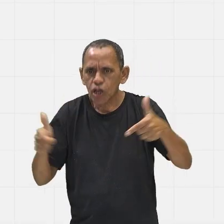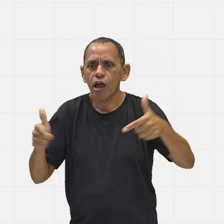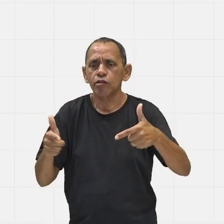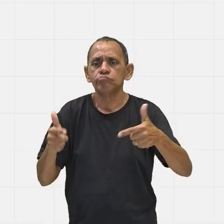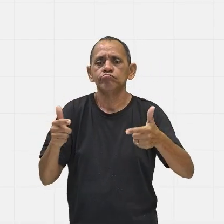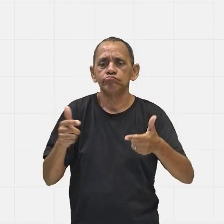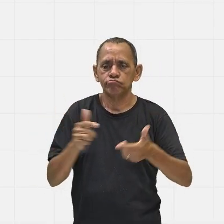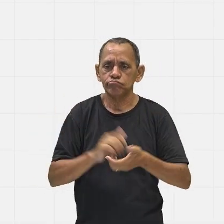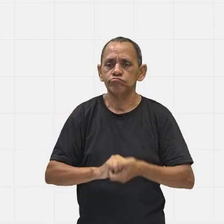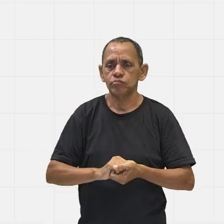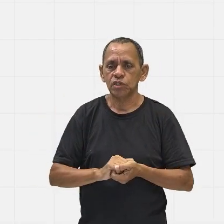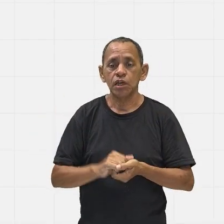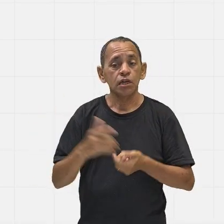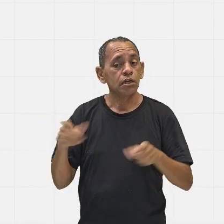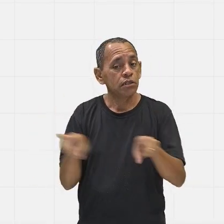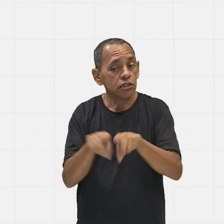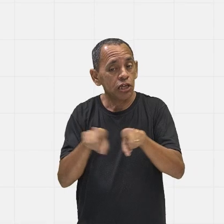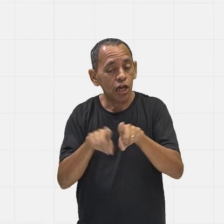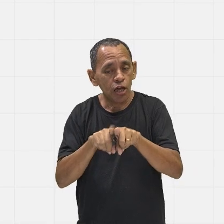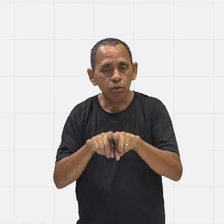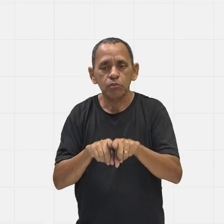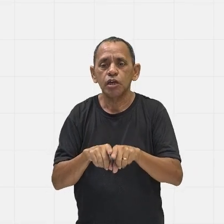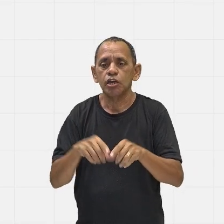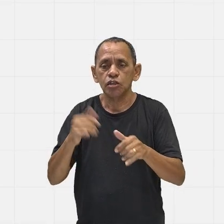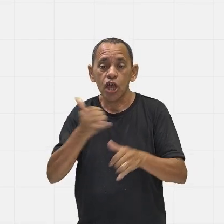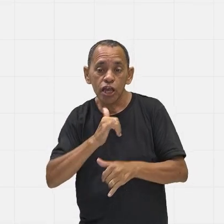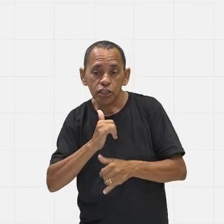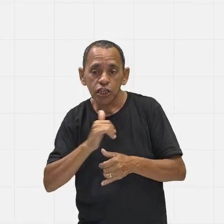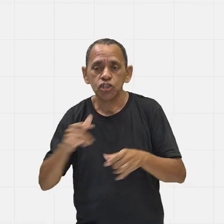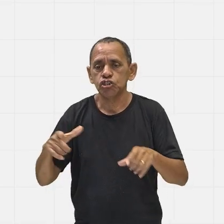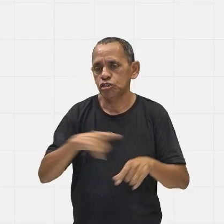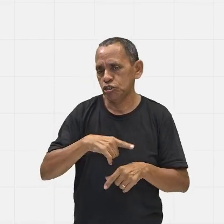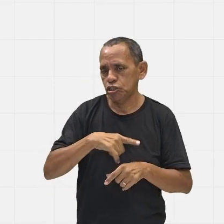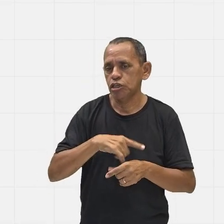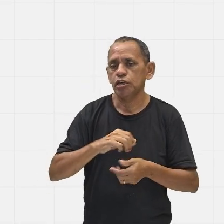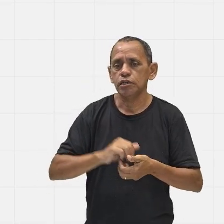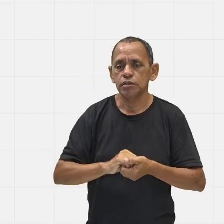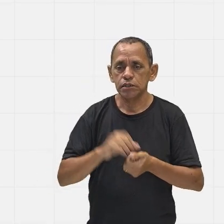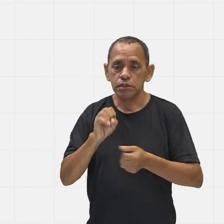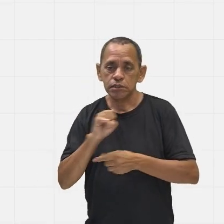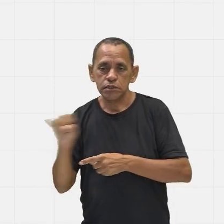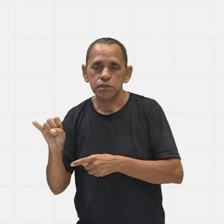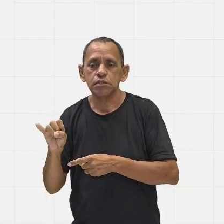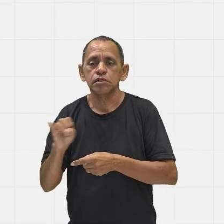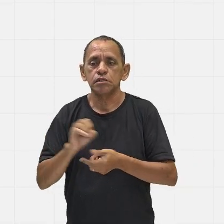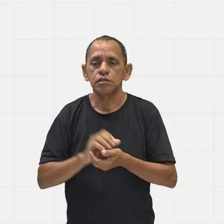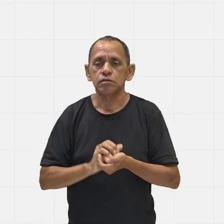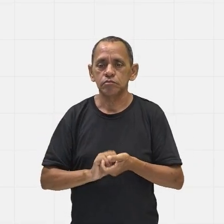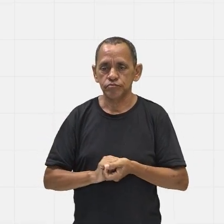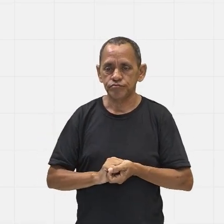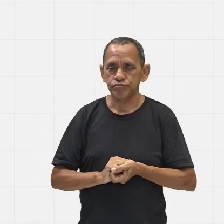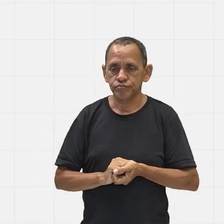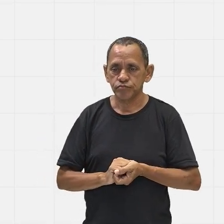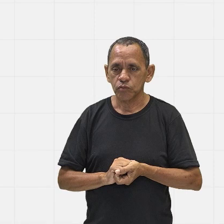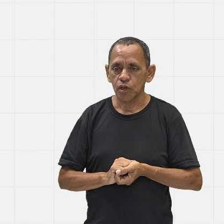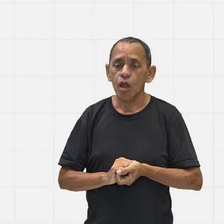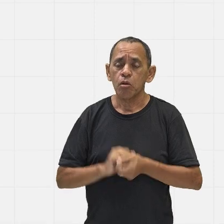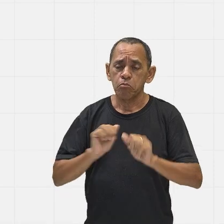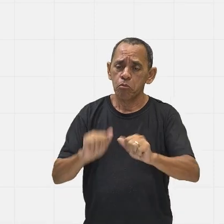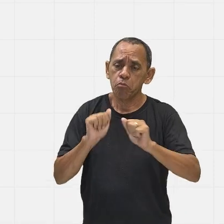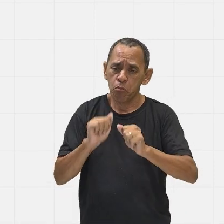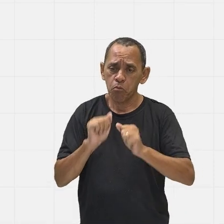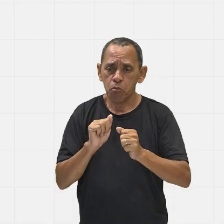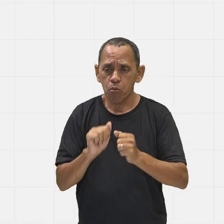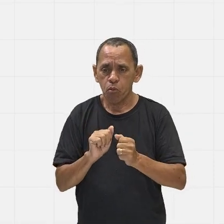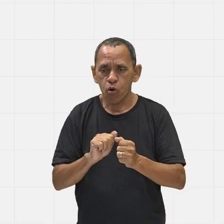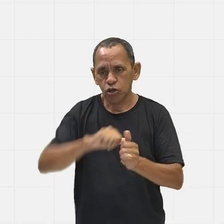energia ou do luz para todos, você pode testar ela separadamente ali. Você pode tirar ela do no-break ou do estabilizador e testar